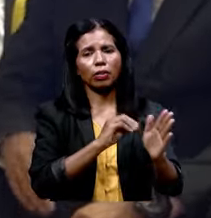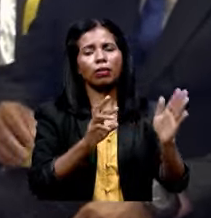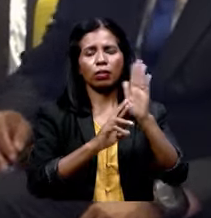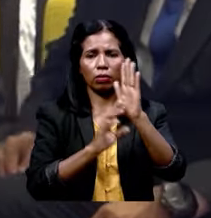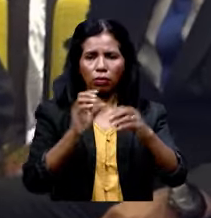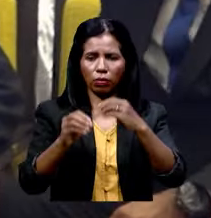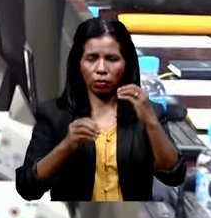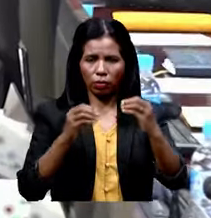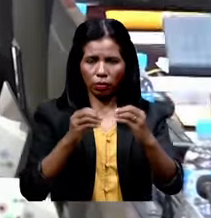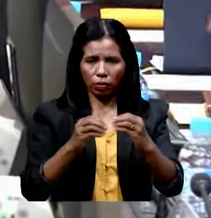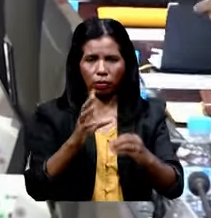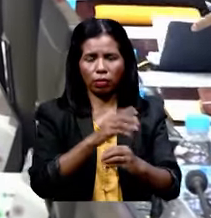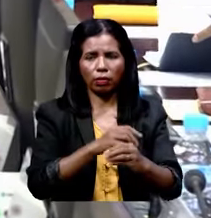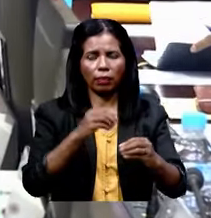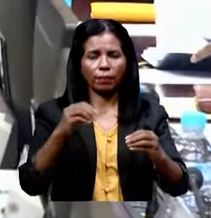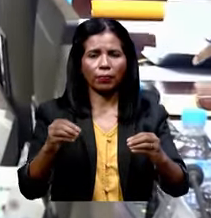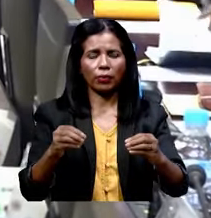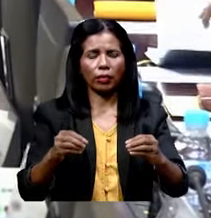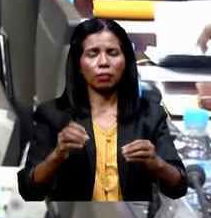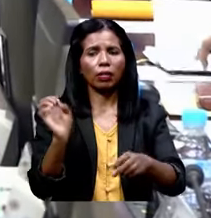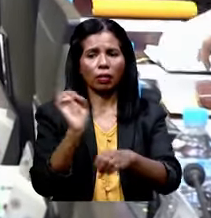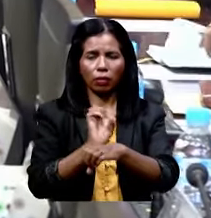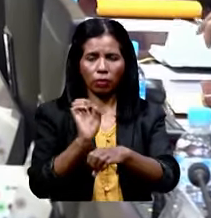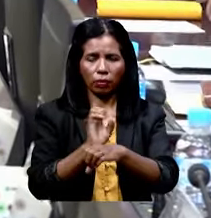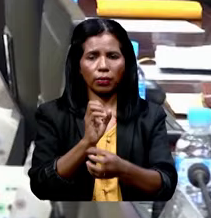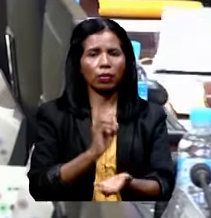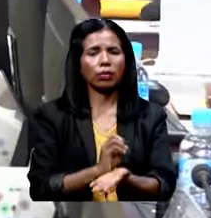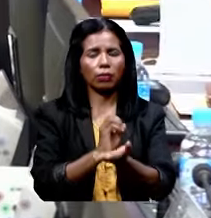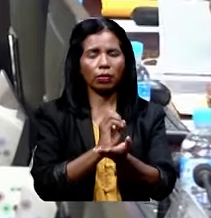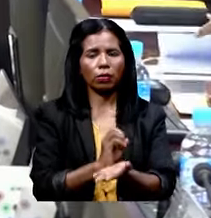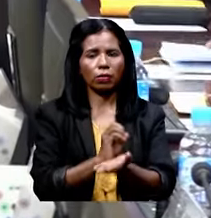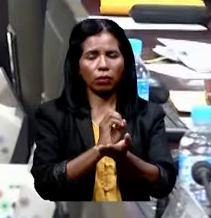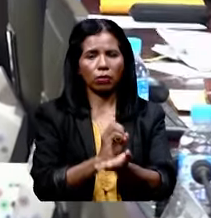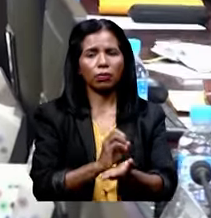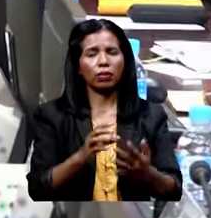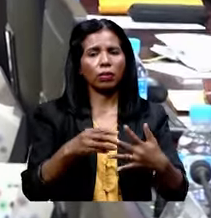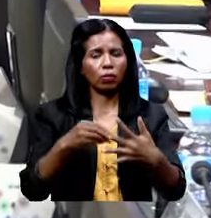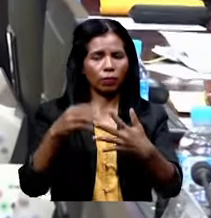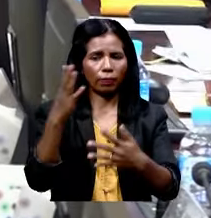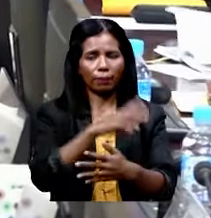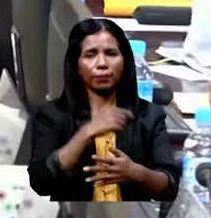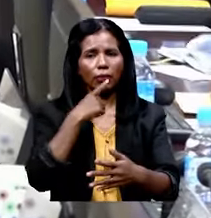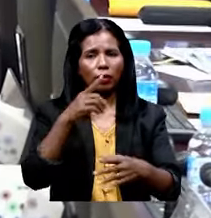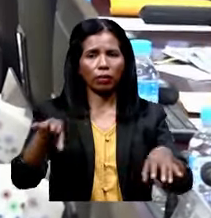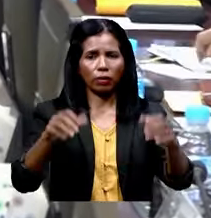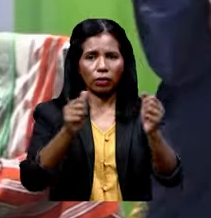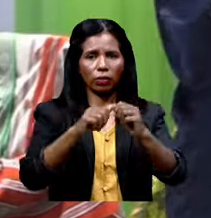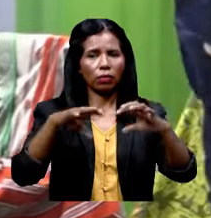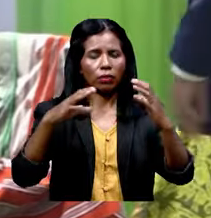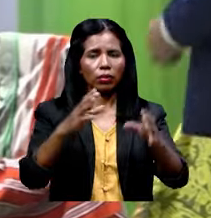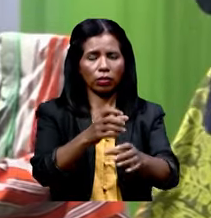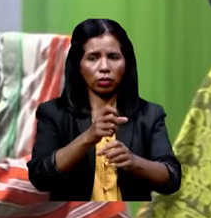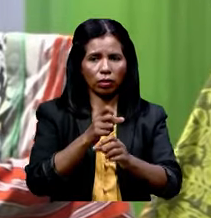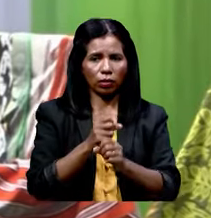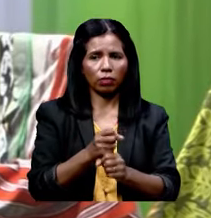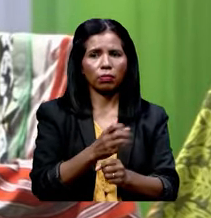la condición región no zona económica especial nian. Jo alteración ne establece kata coordinador comisión seisimu